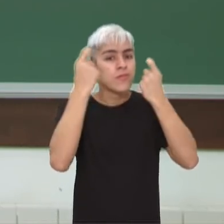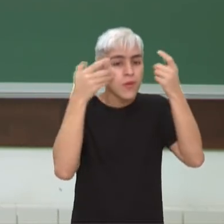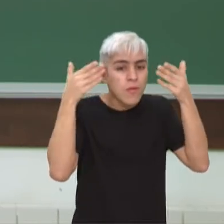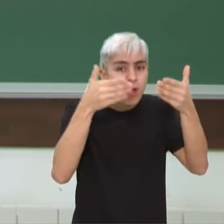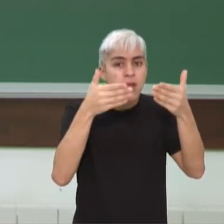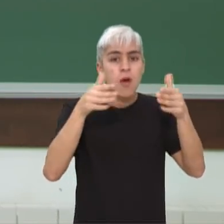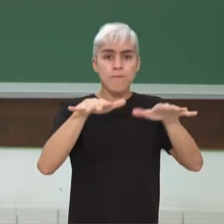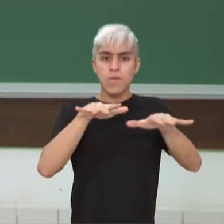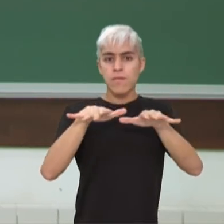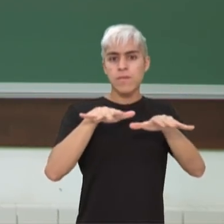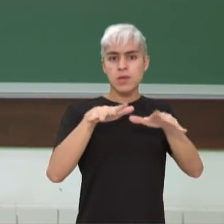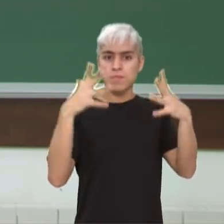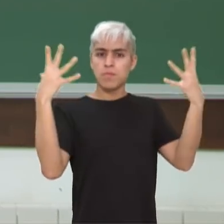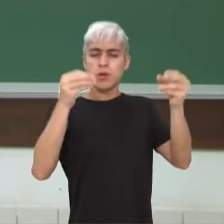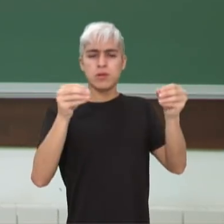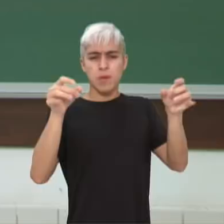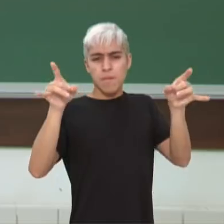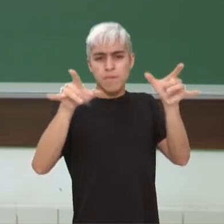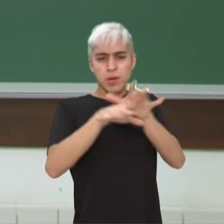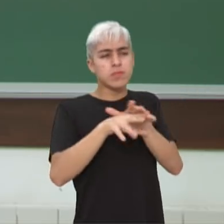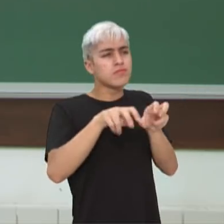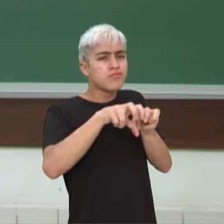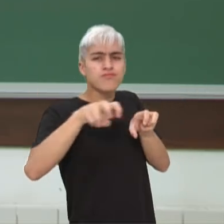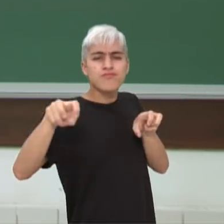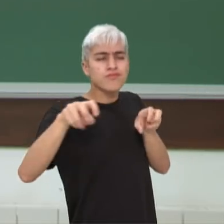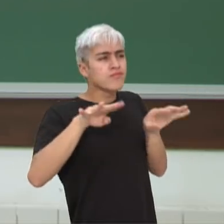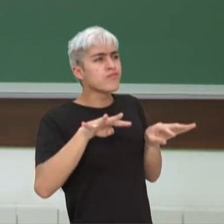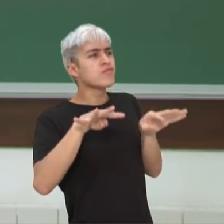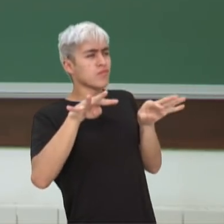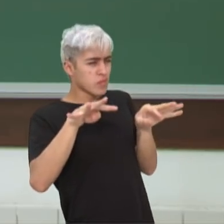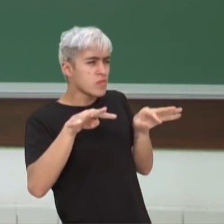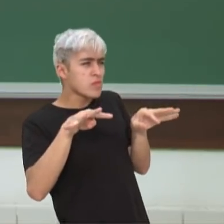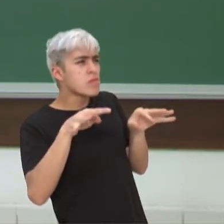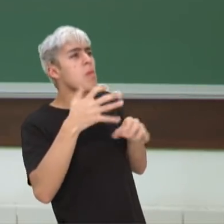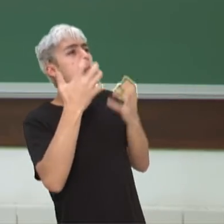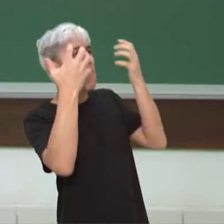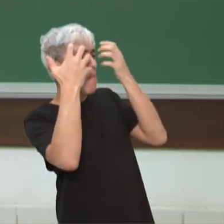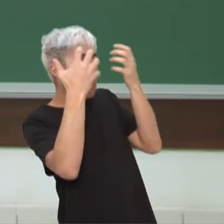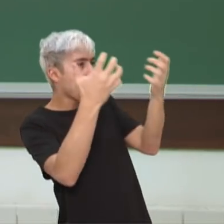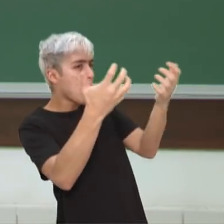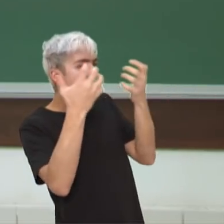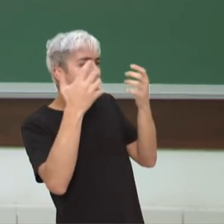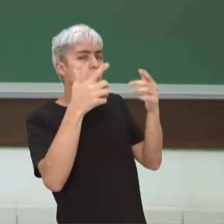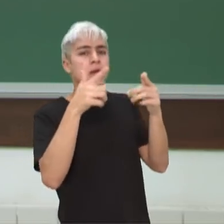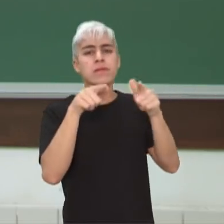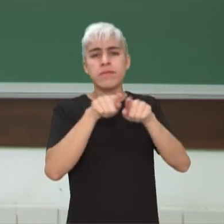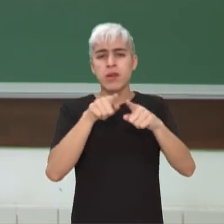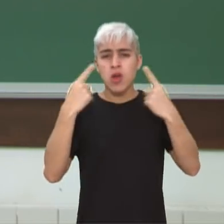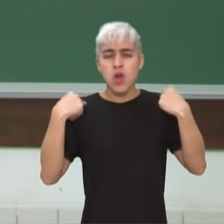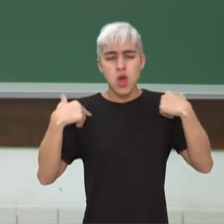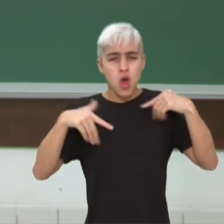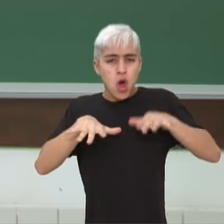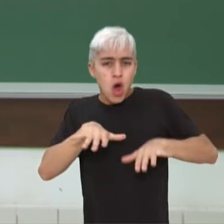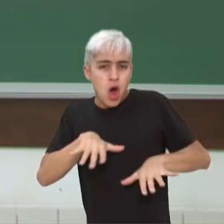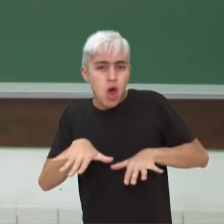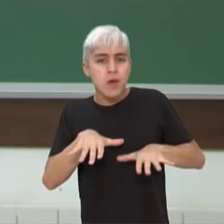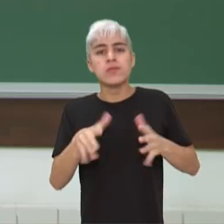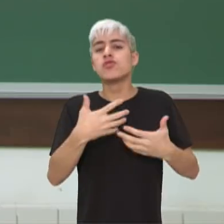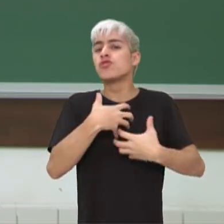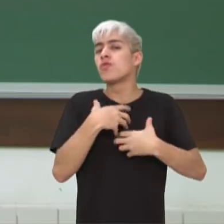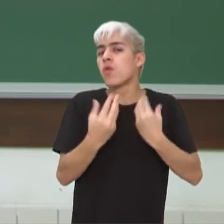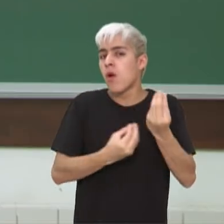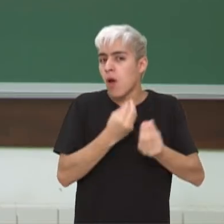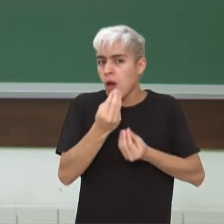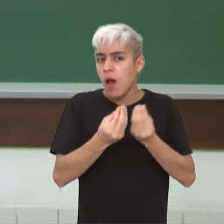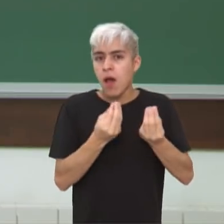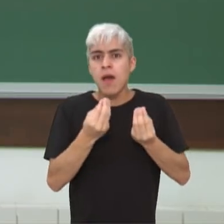o movimento mais bonito para quem estaria ali assistindo. E também ali, os movimentos muitas vezes realizados, eles eram